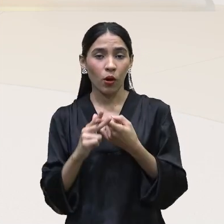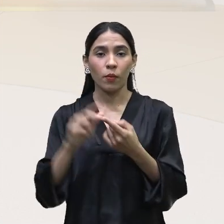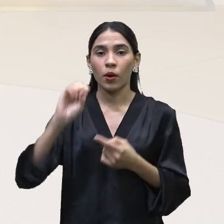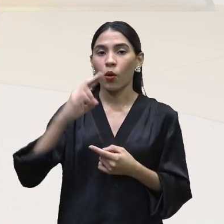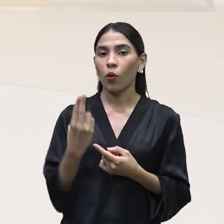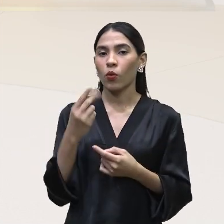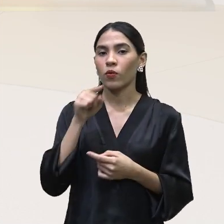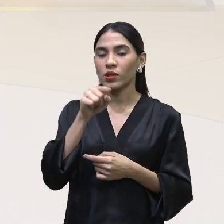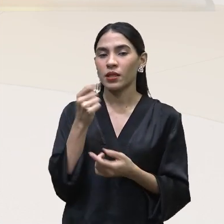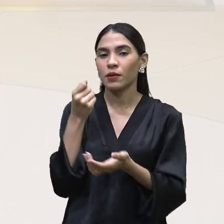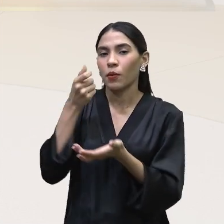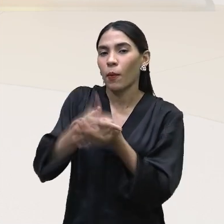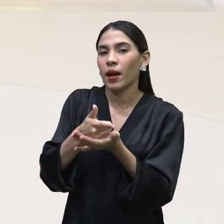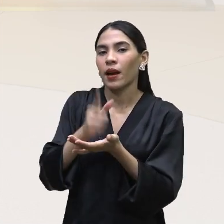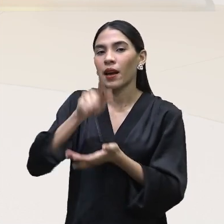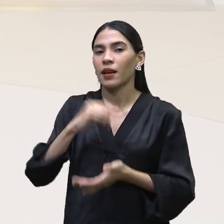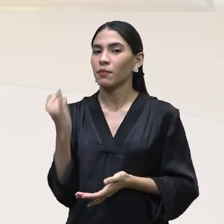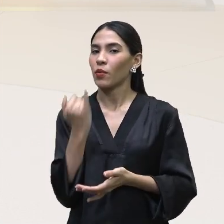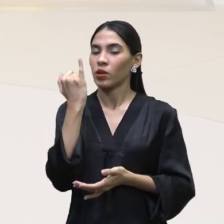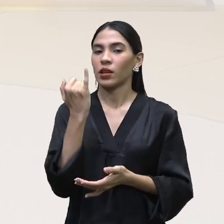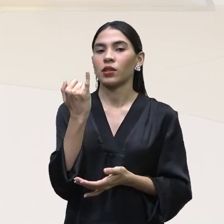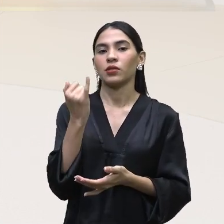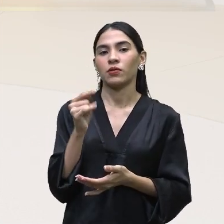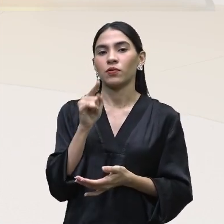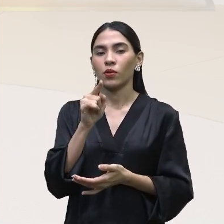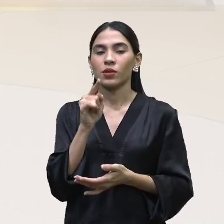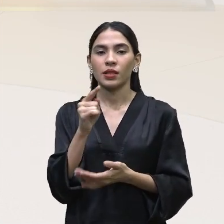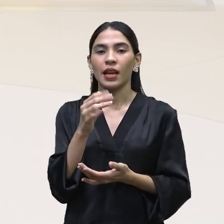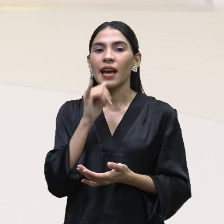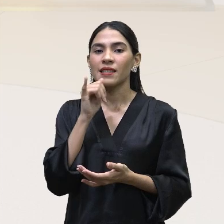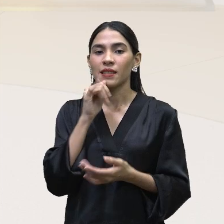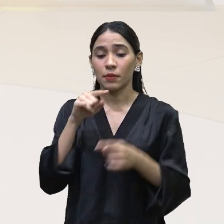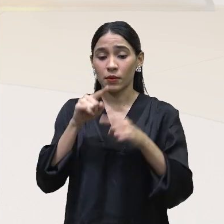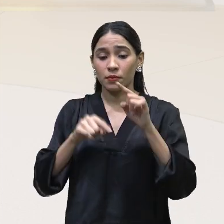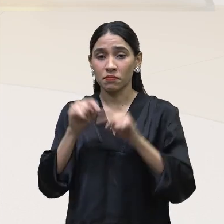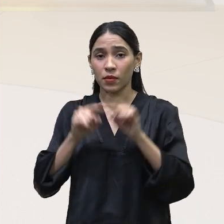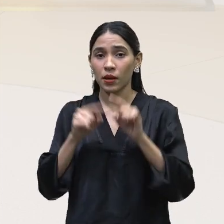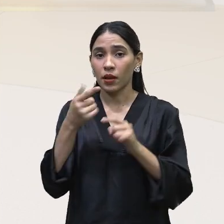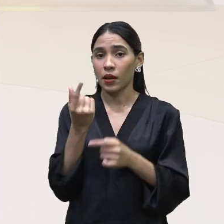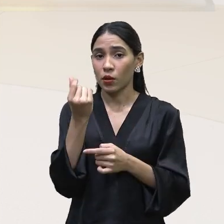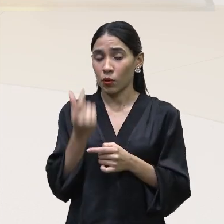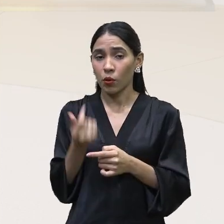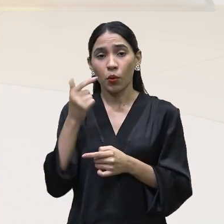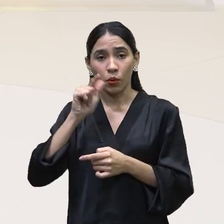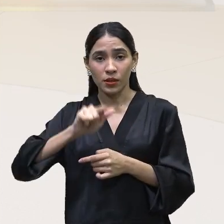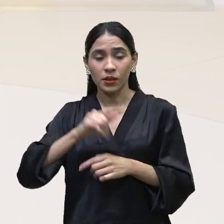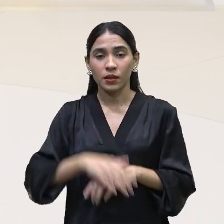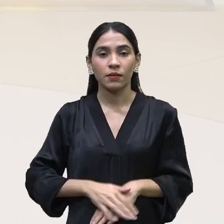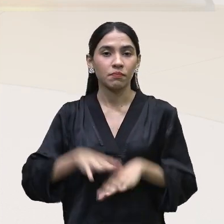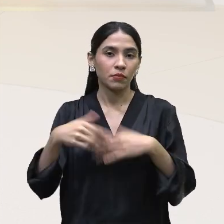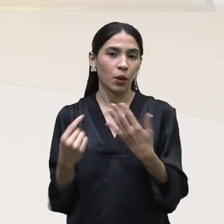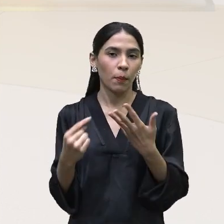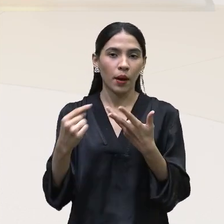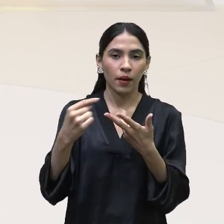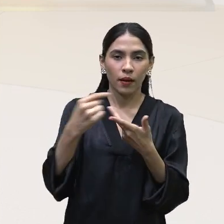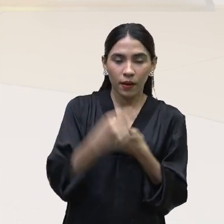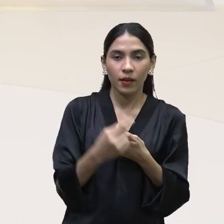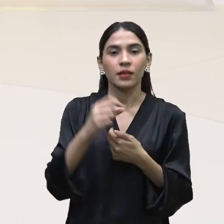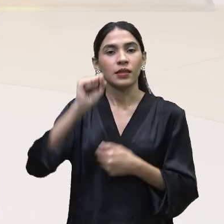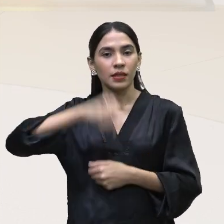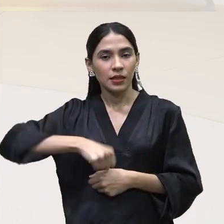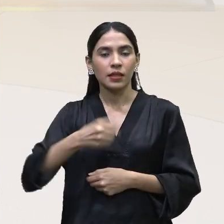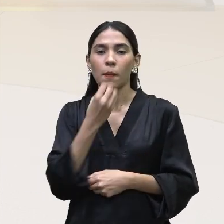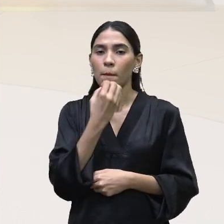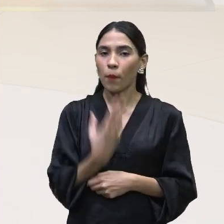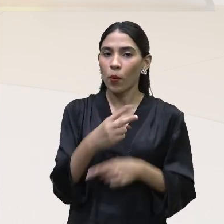que você tem que comprar que é importante para que você, em cima desse objeto, consiga fazer dinheiro. Então, para algum desses casos, sim,